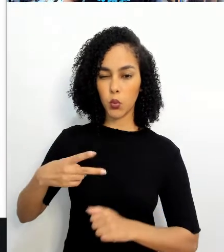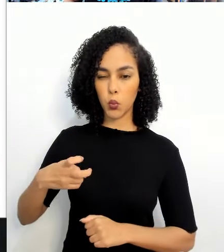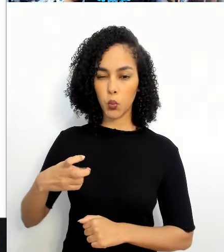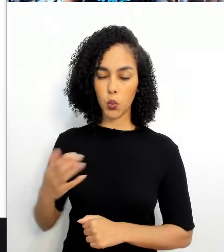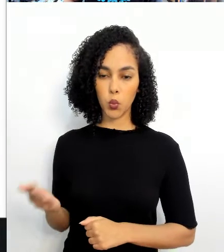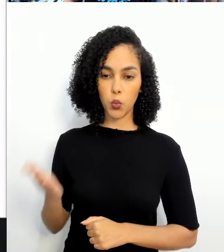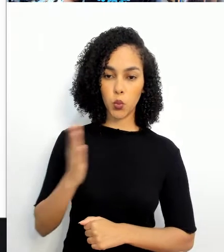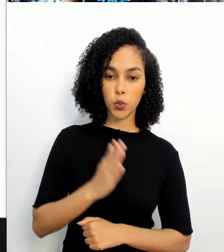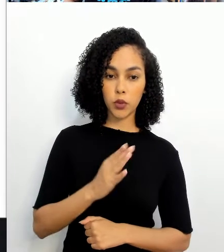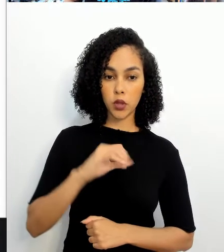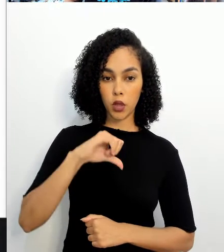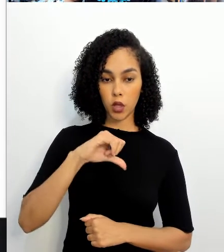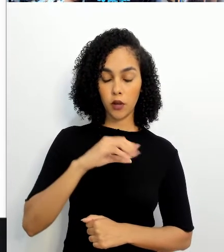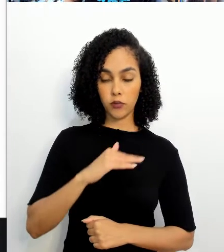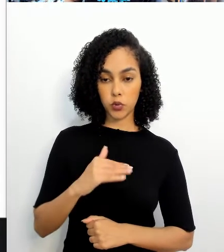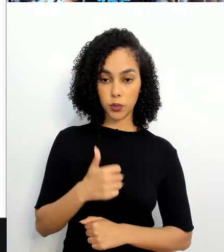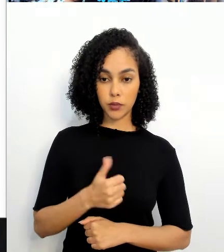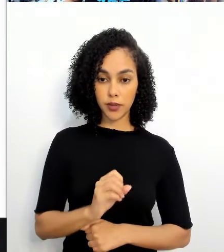para esse primeiro membro.